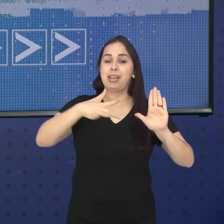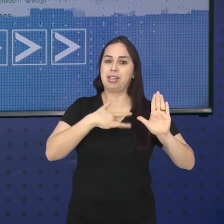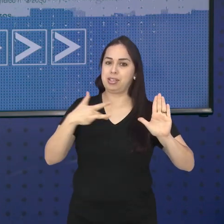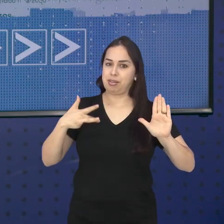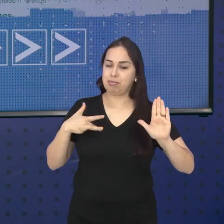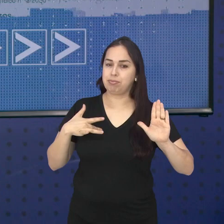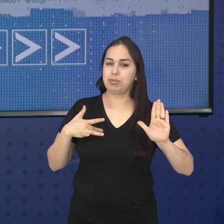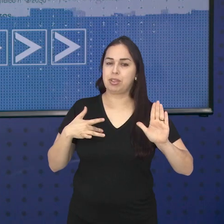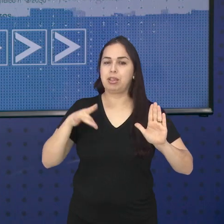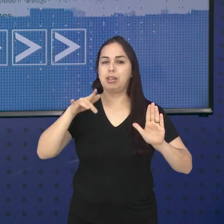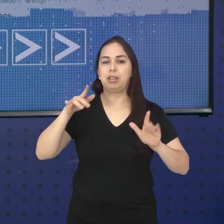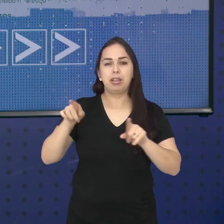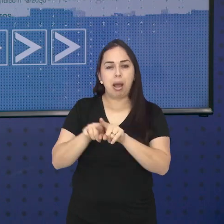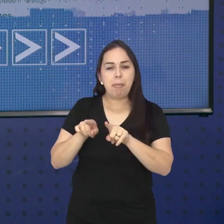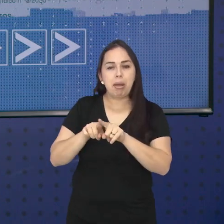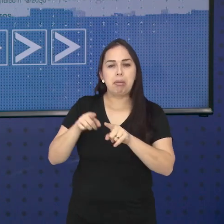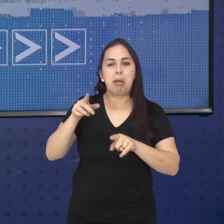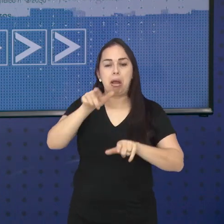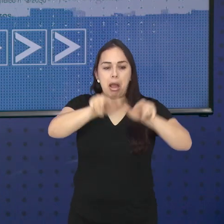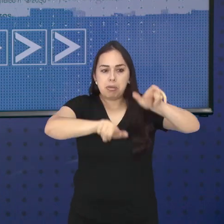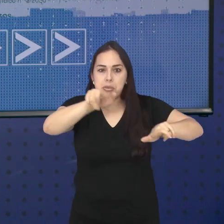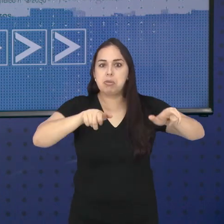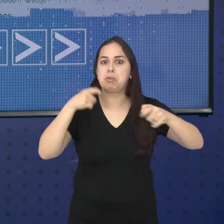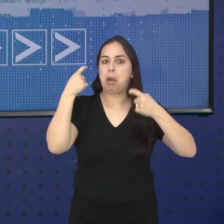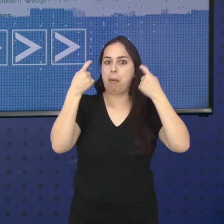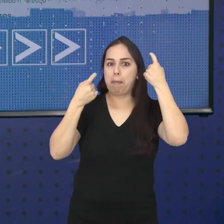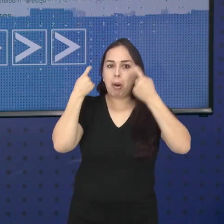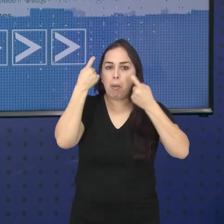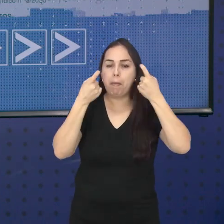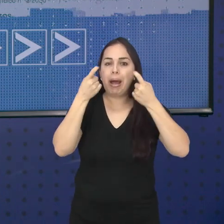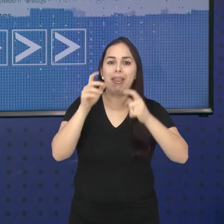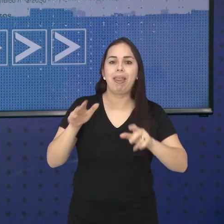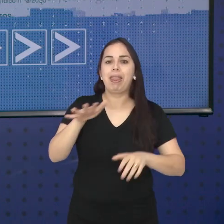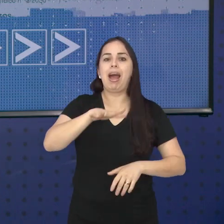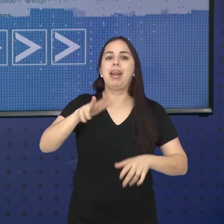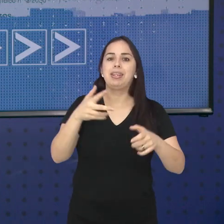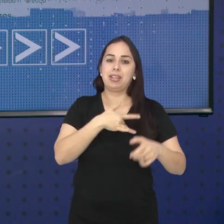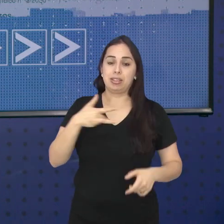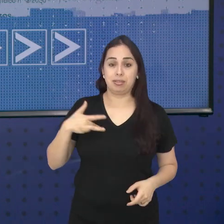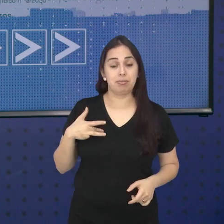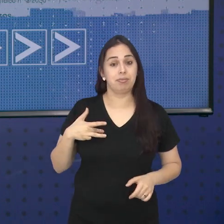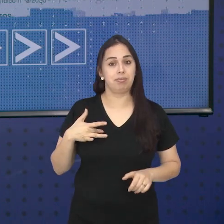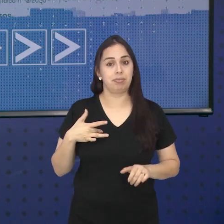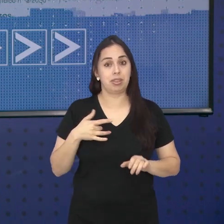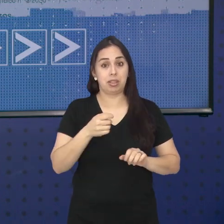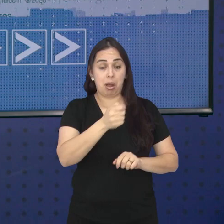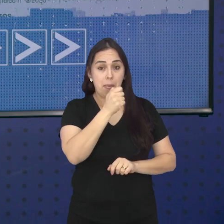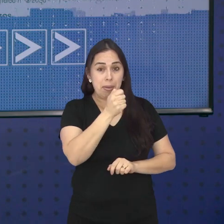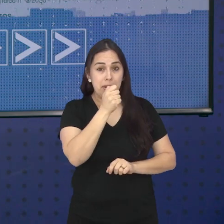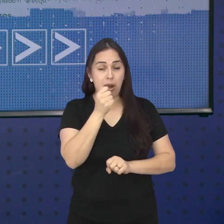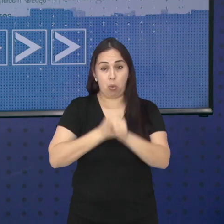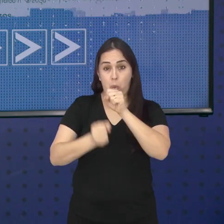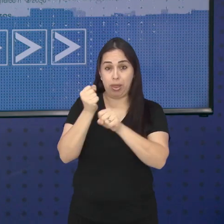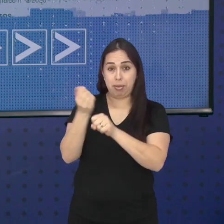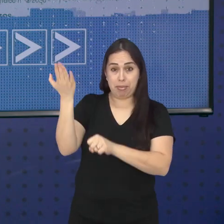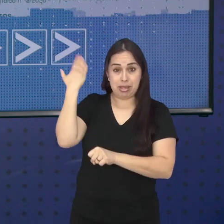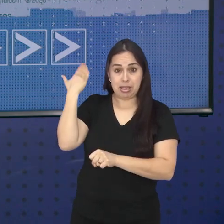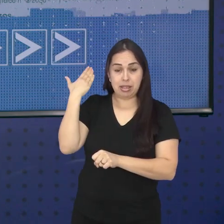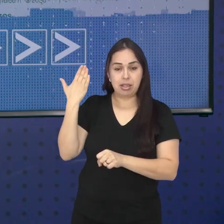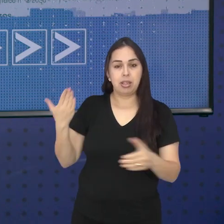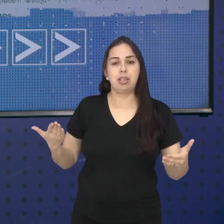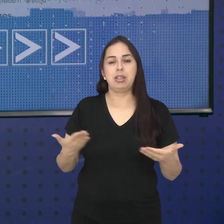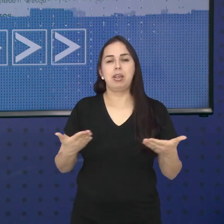saúde um dos assuntos de maior preocupação e interesse geral Essas matérias especiais foram desenvolvidas durante o ano passado